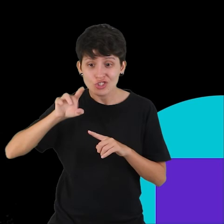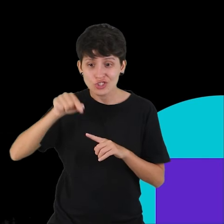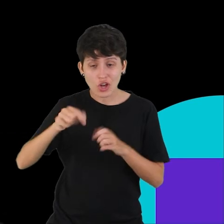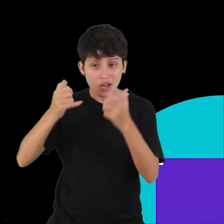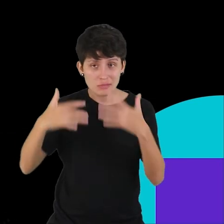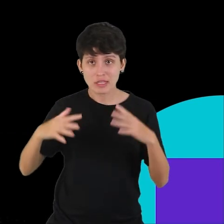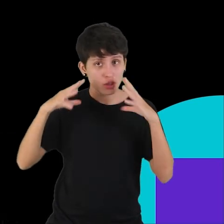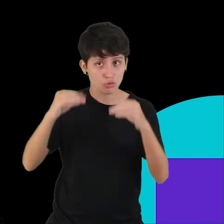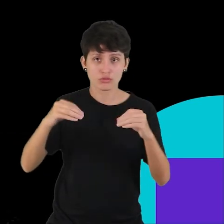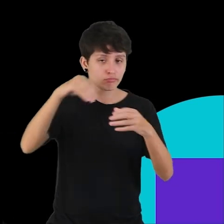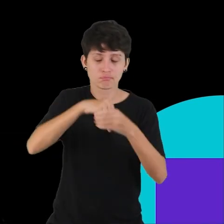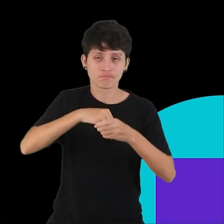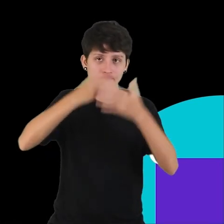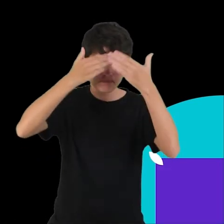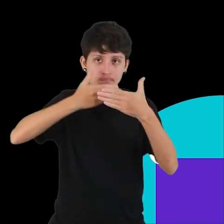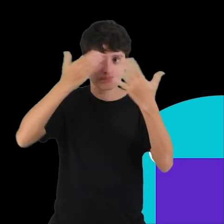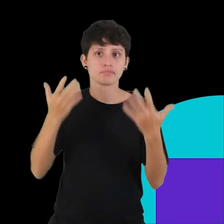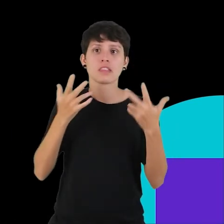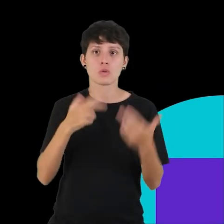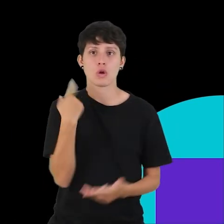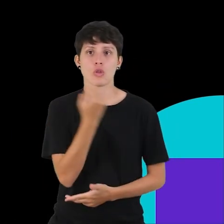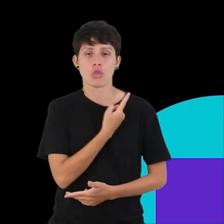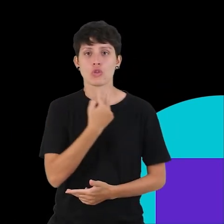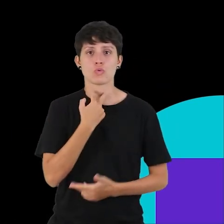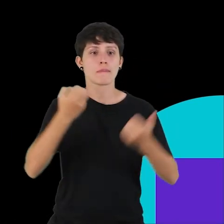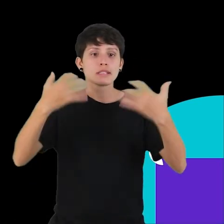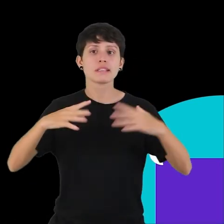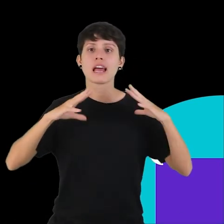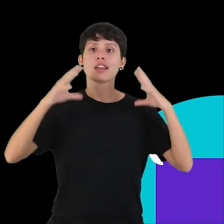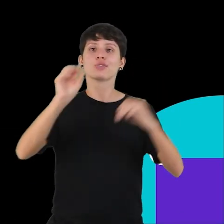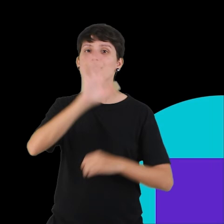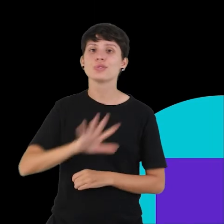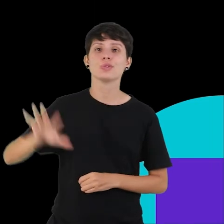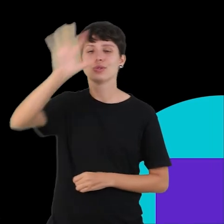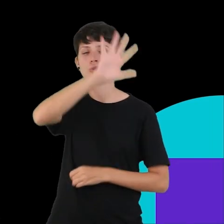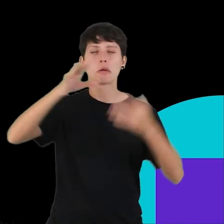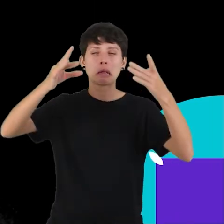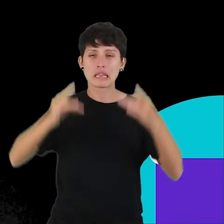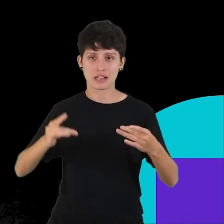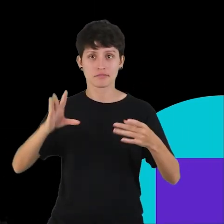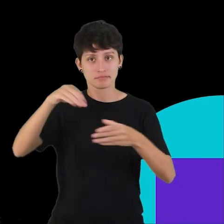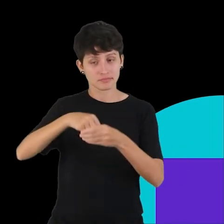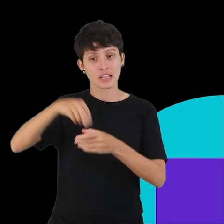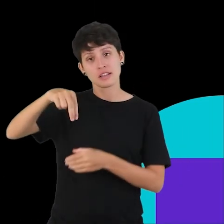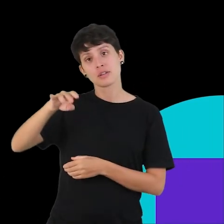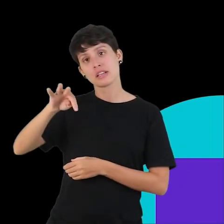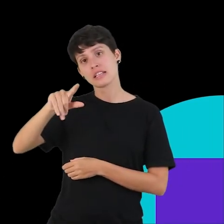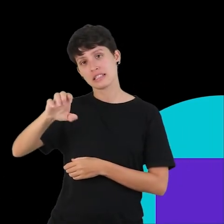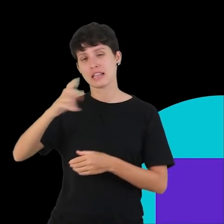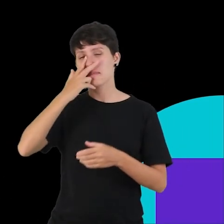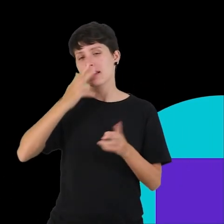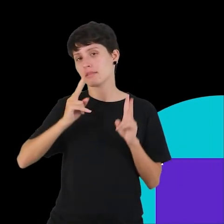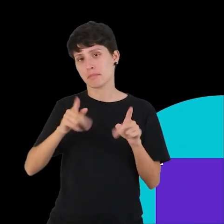bem, e tem sistemas de impacto social negativo que funcionam bem. No caso da Nestlé, a função é criar um mercado